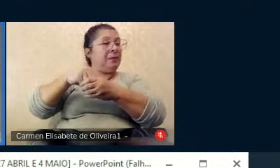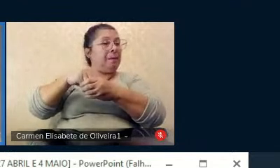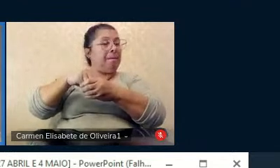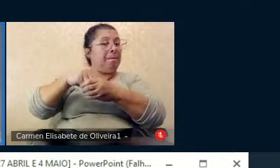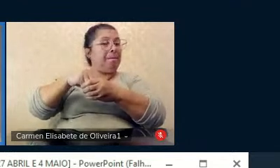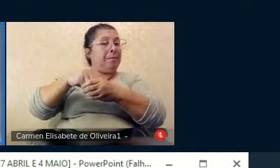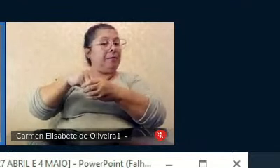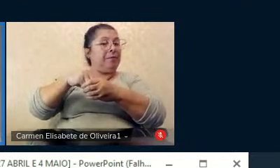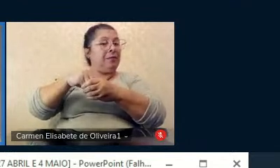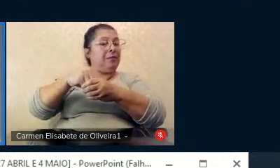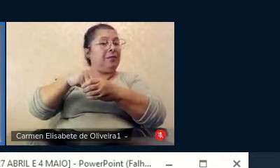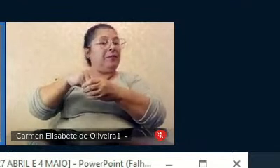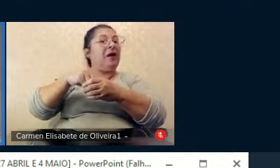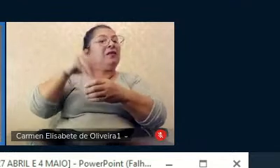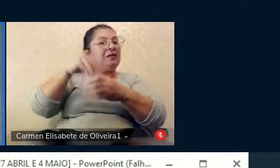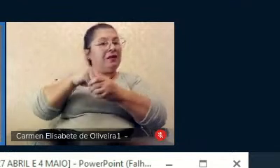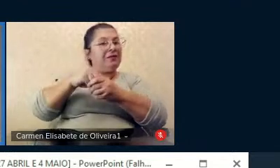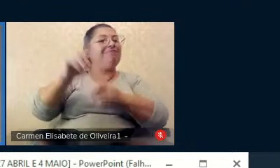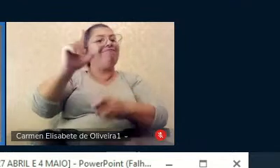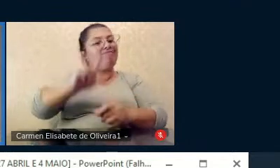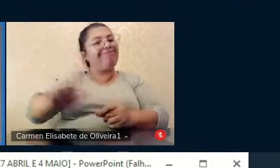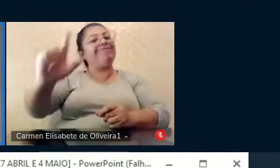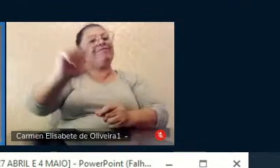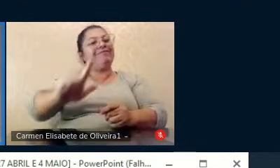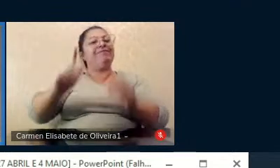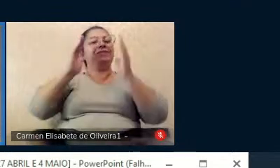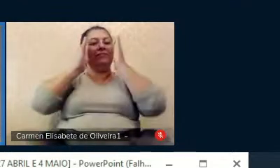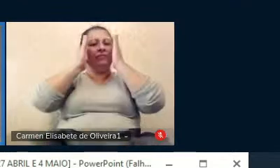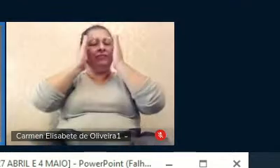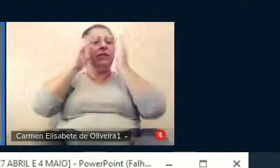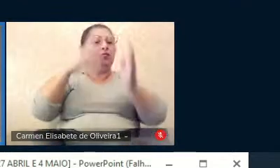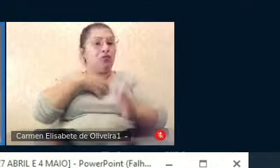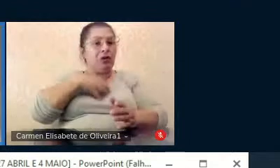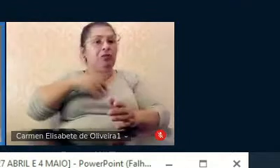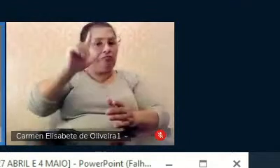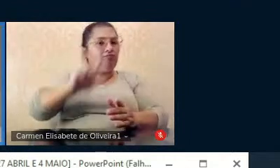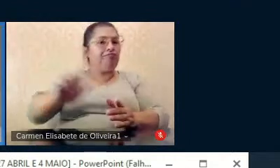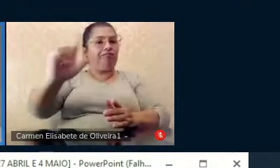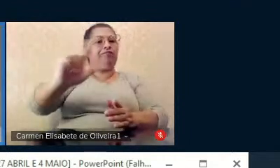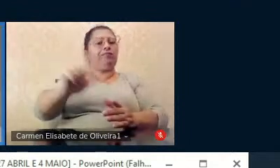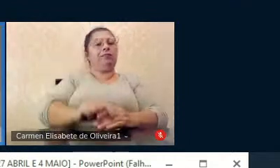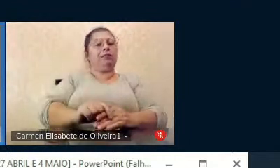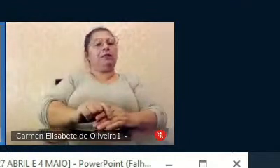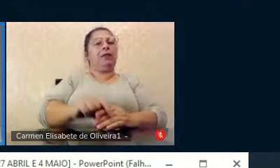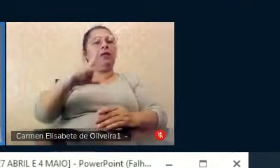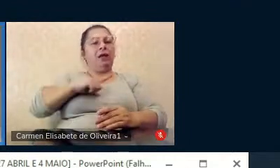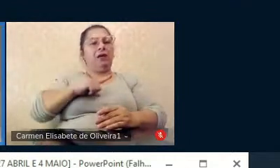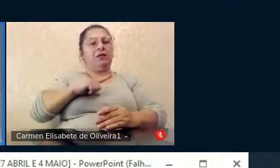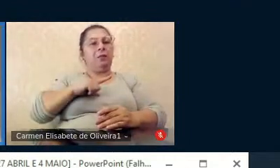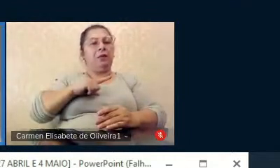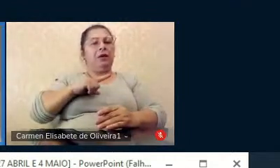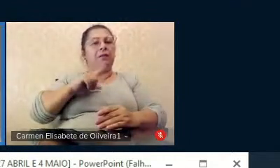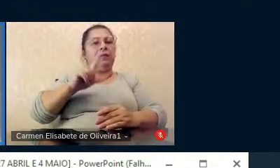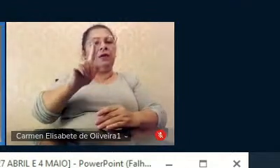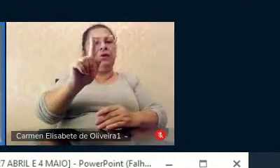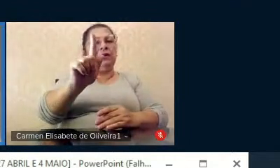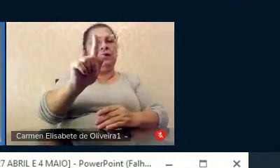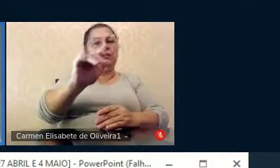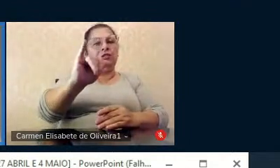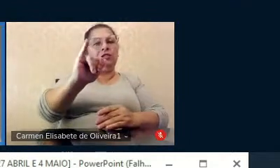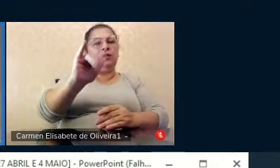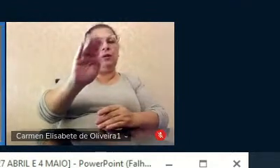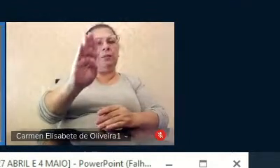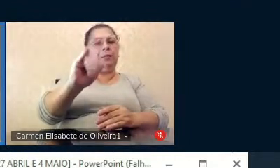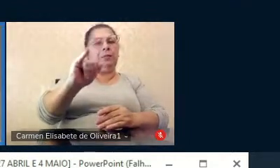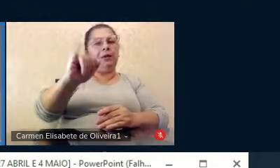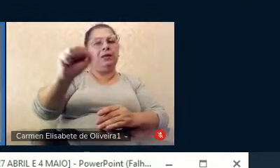dos moldes, né, que a gente conhece. É uma forma de literatura. Os gibis, as histórias em quadrinhos, também são uma forma